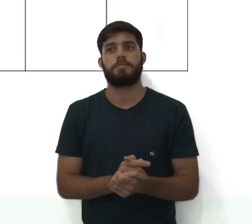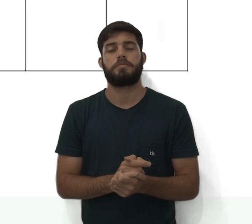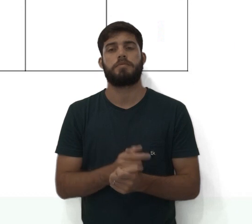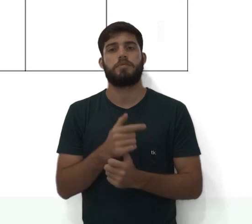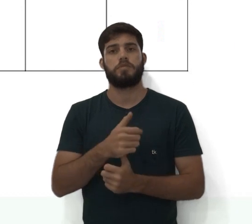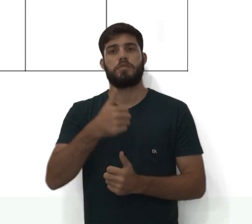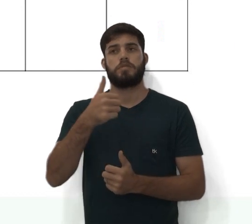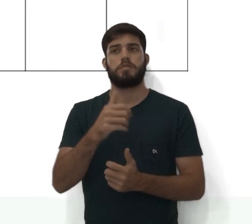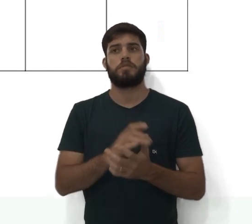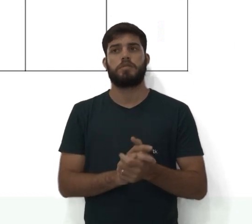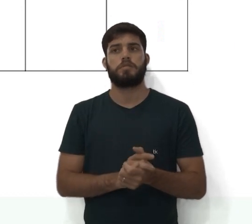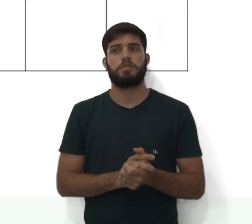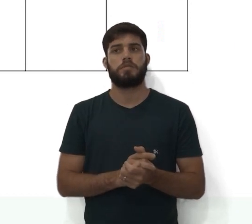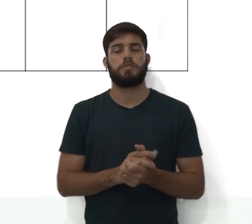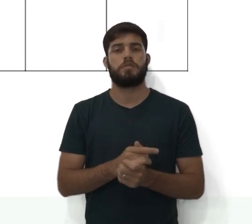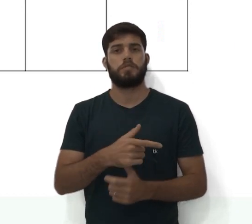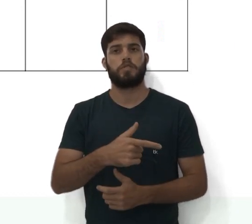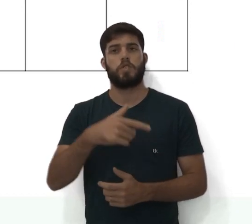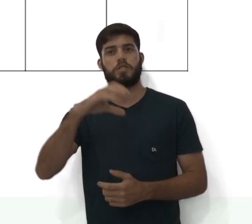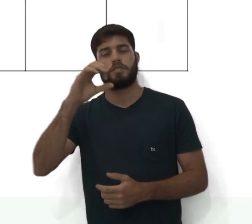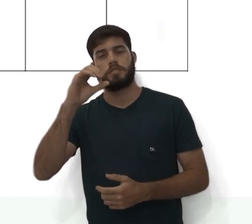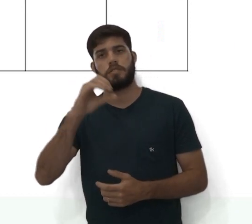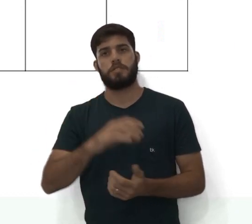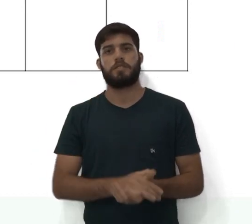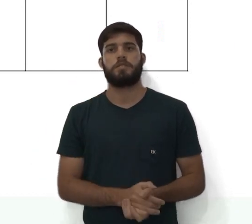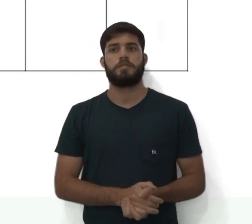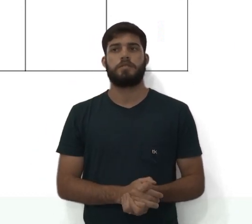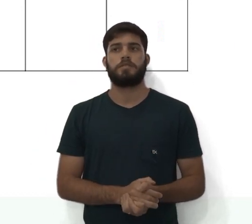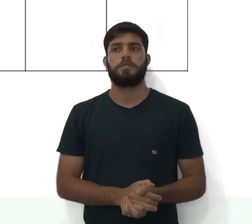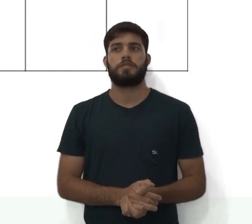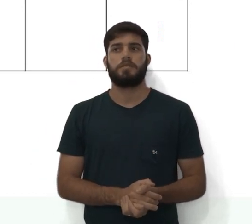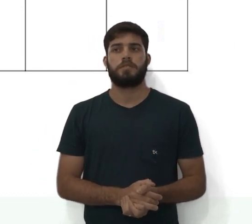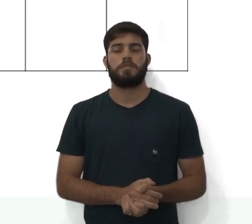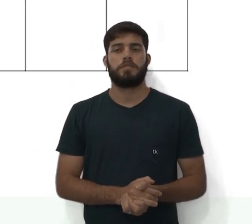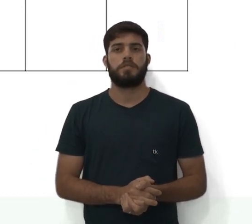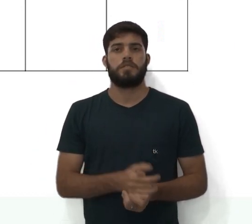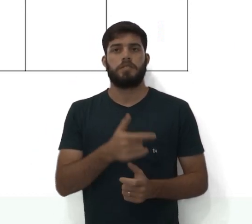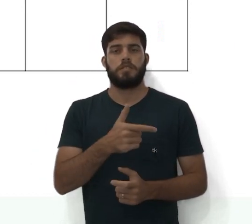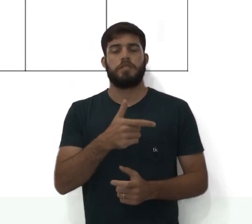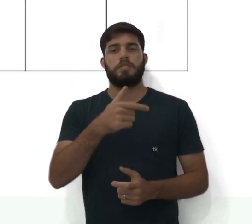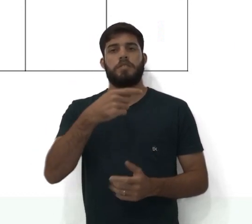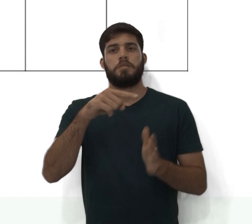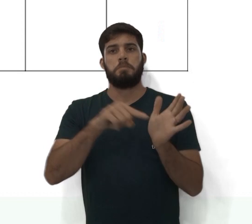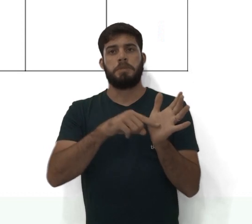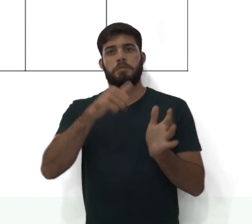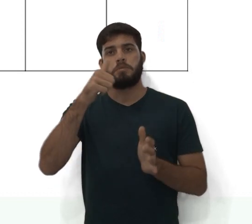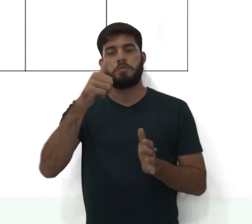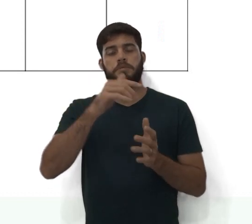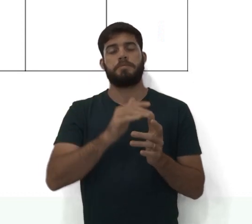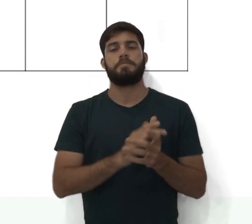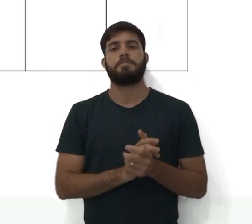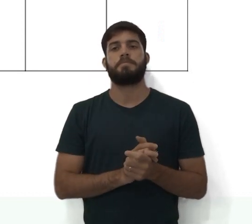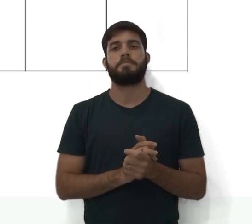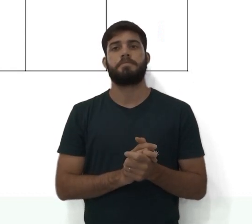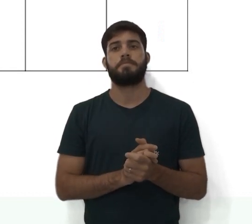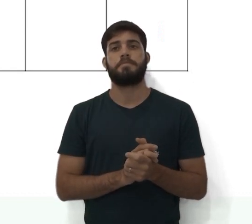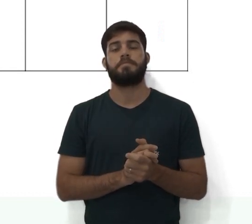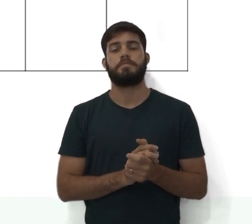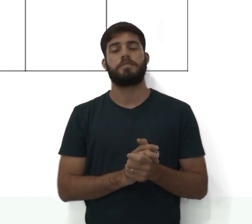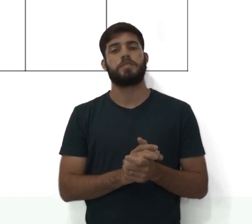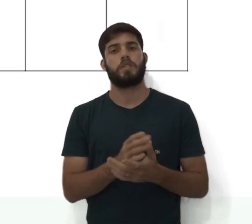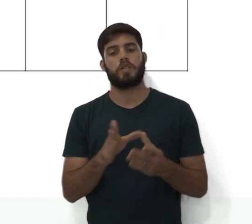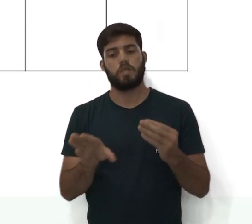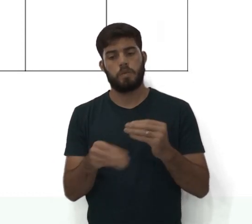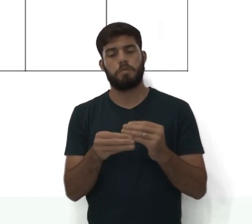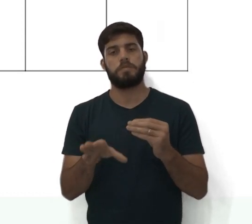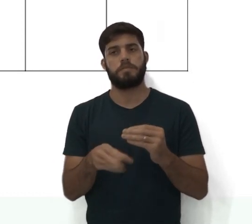2 à primeira, 1, que é igual a 2 elevado a 0, 1 meio, que representa 2 elevado a menos 1, e assim